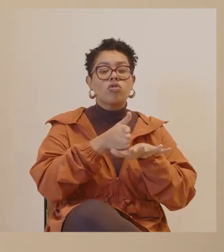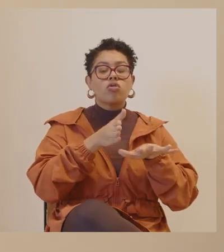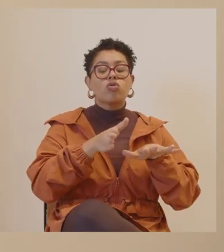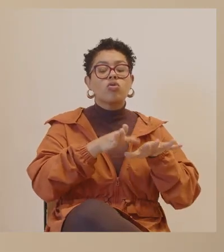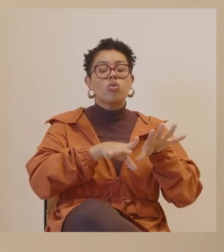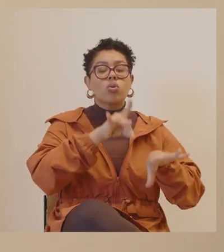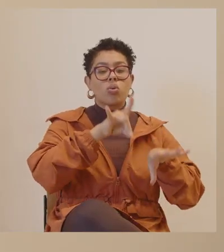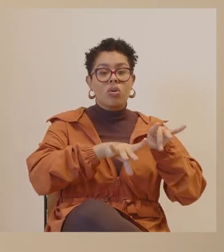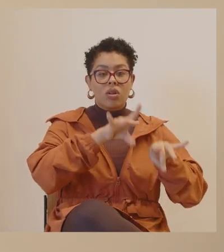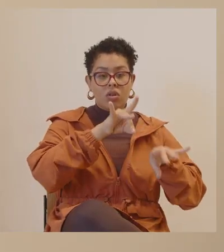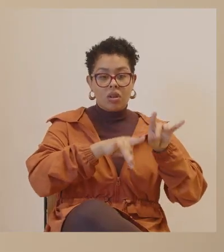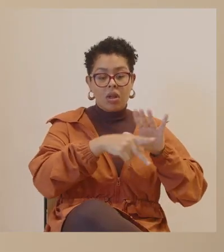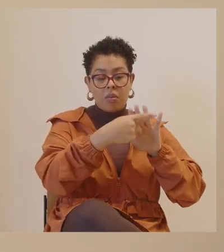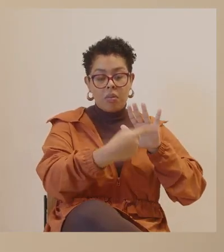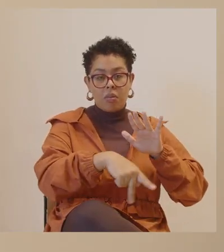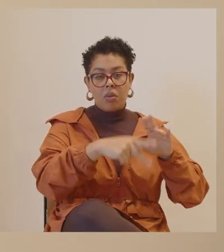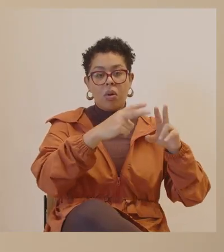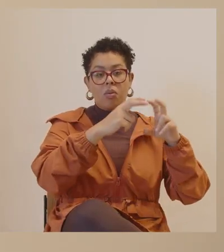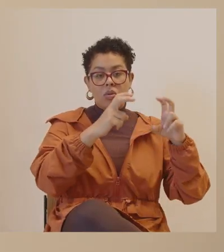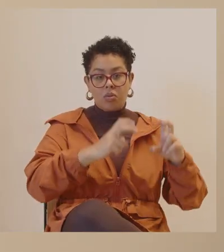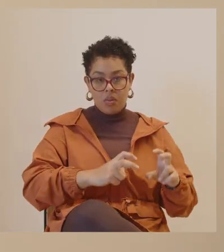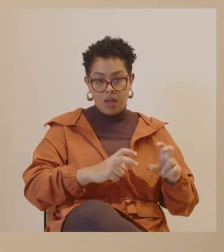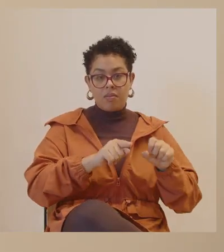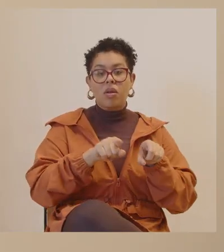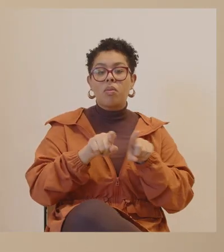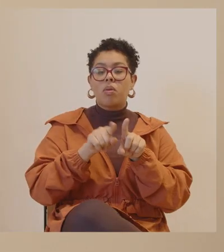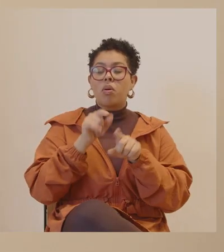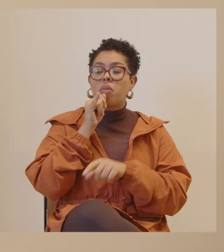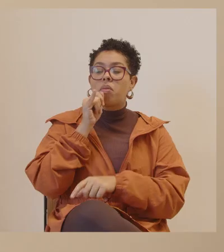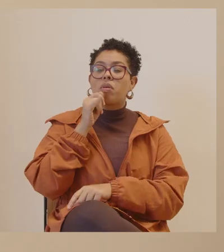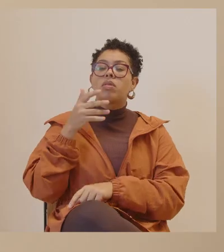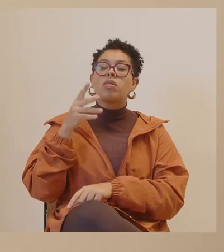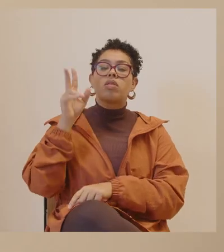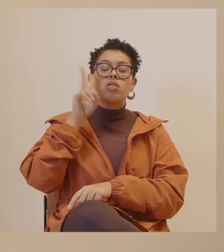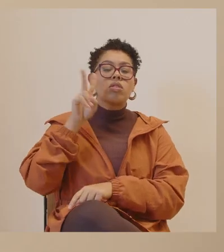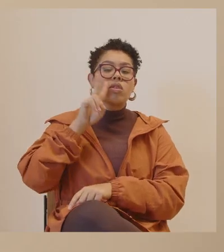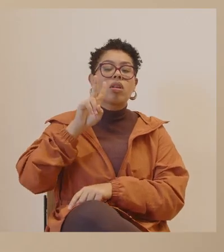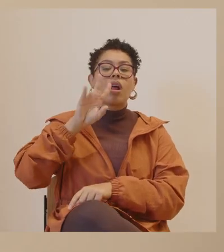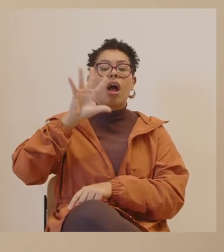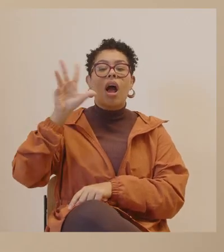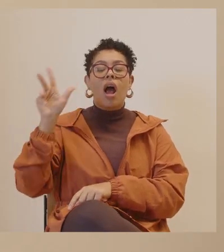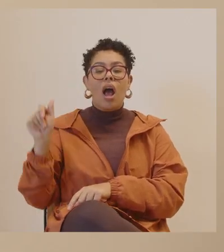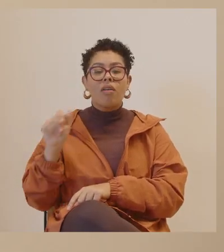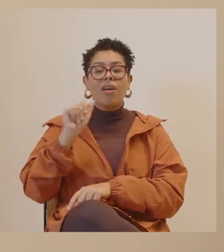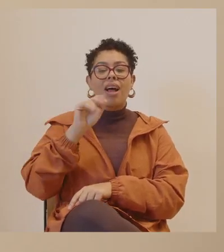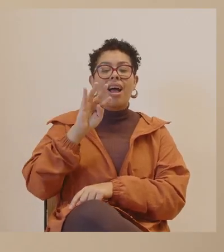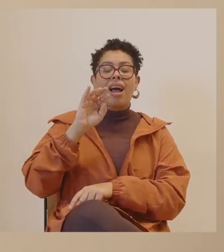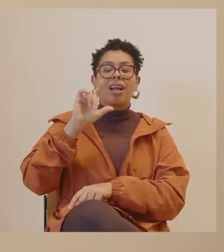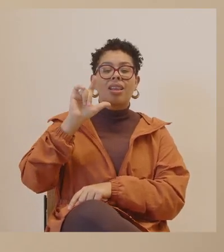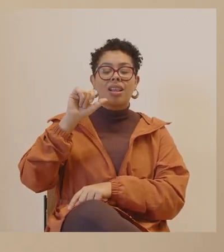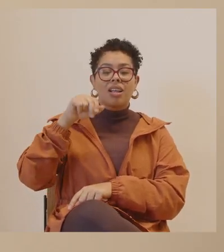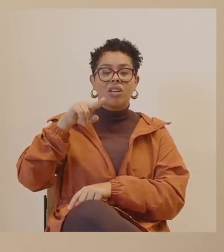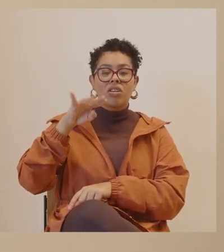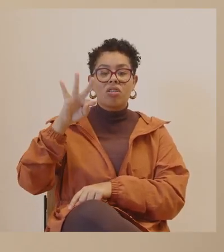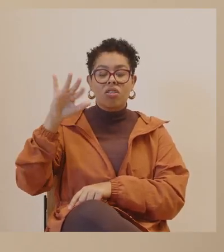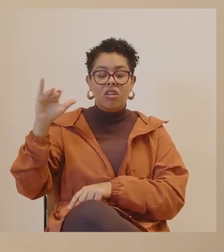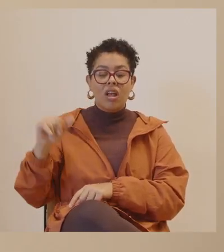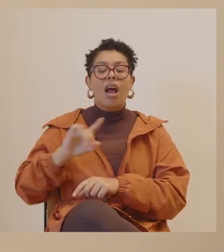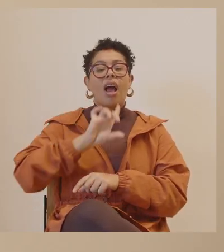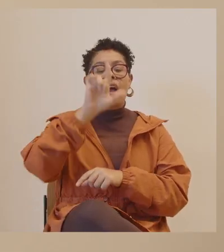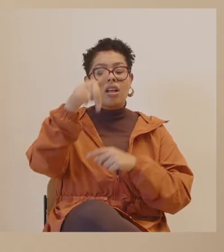Em 2018, a gente começa com um ciclo de histórias afroatlânticas, e depois passamos para histórias das mulheres e histórias